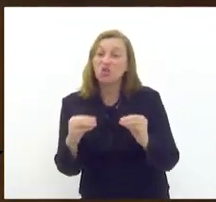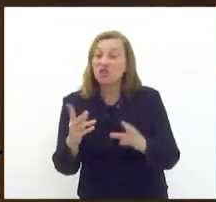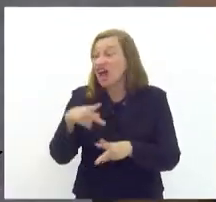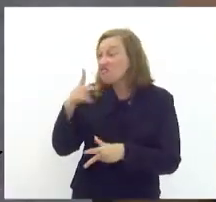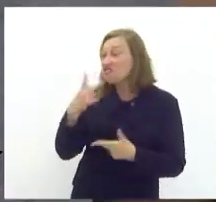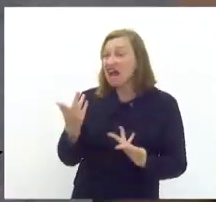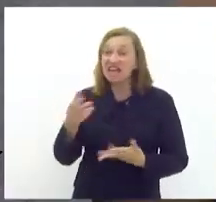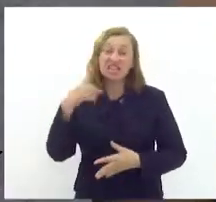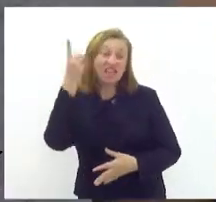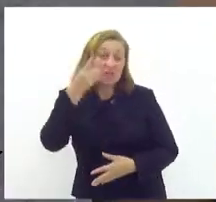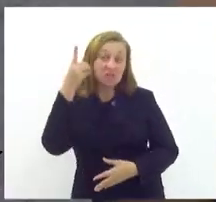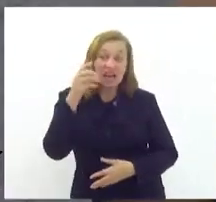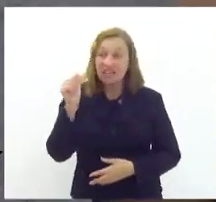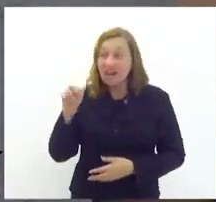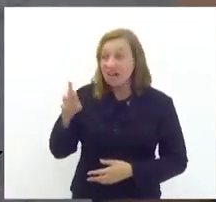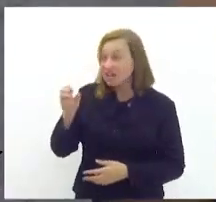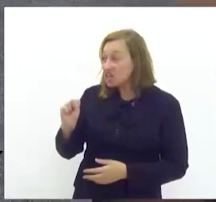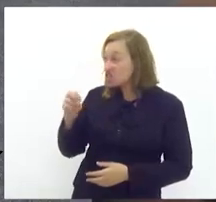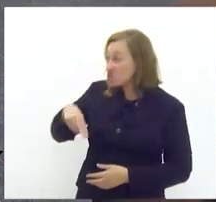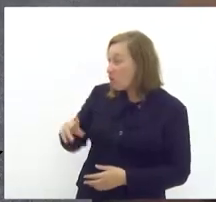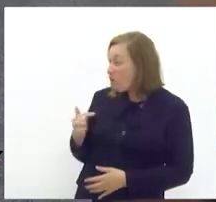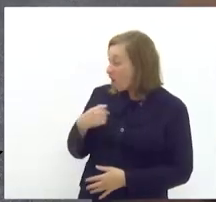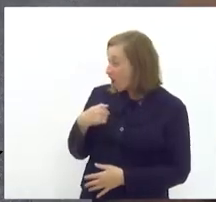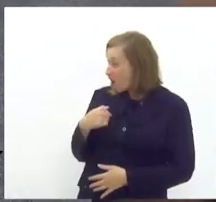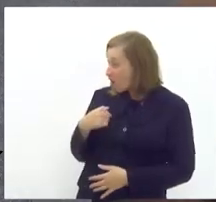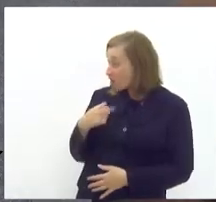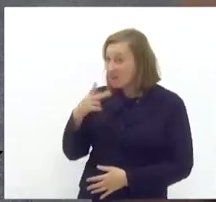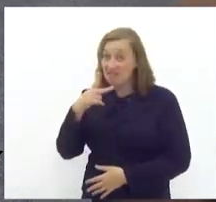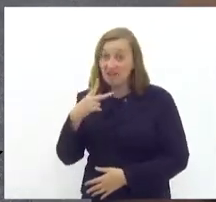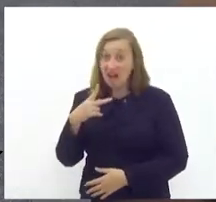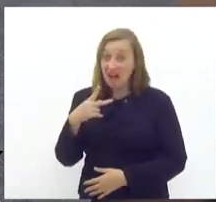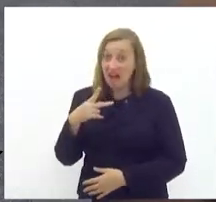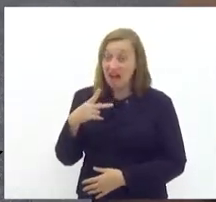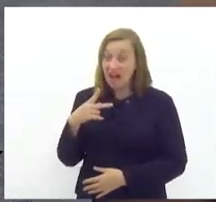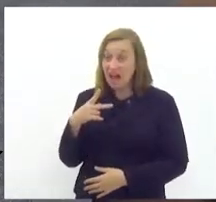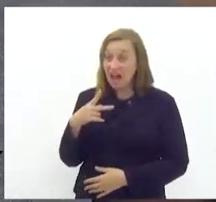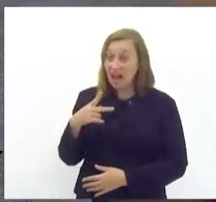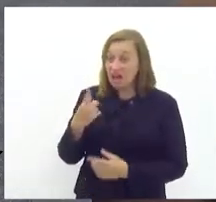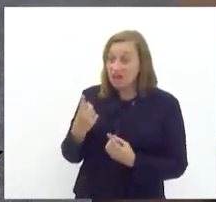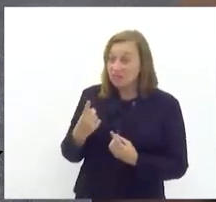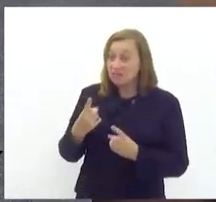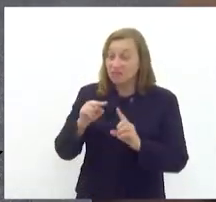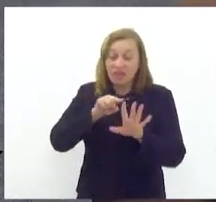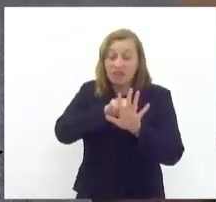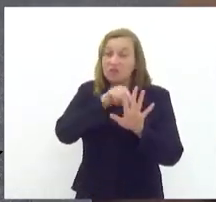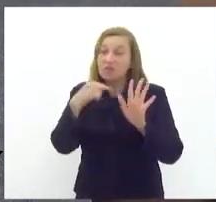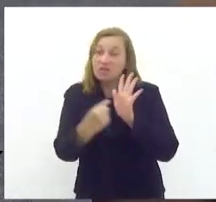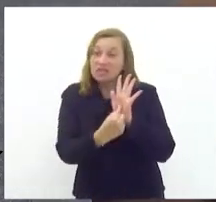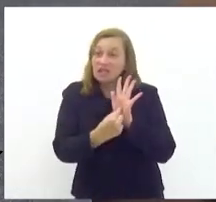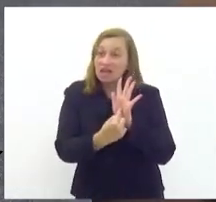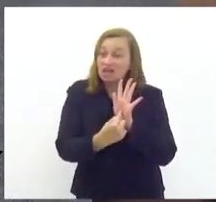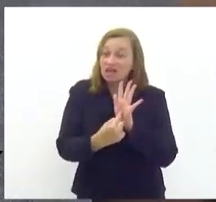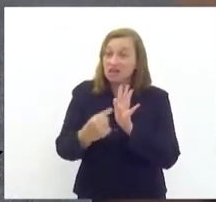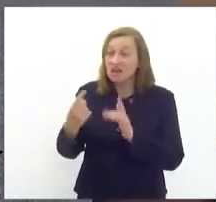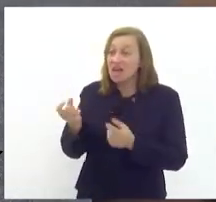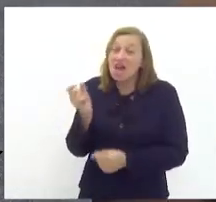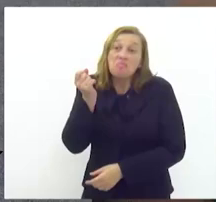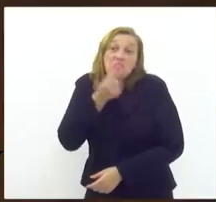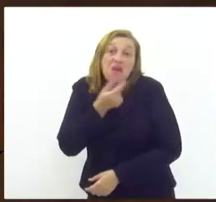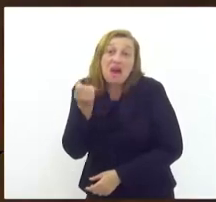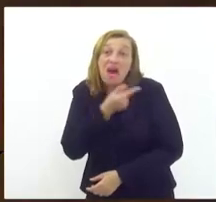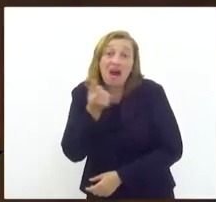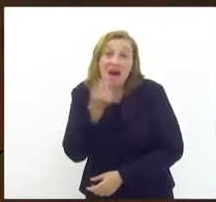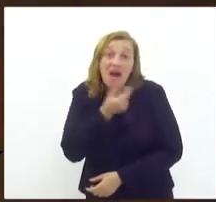Anderson ou eu na minha intervenção fiz alusões a Sexualidade do prefeito quer motivo de piada nos bastidores da política